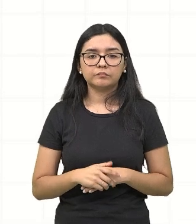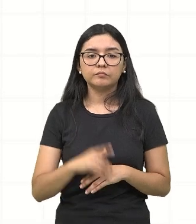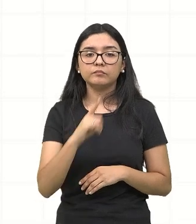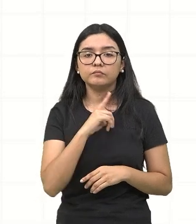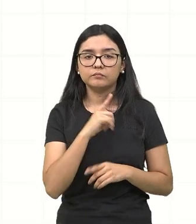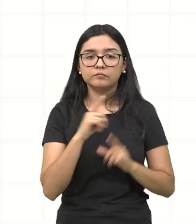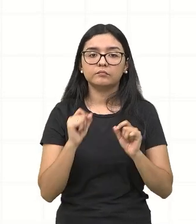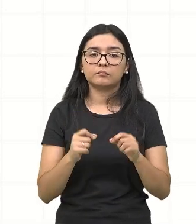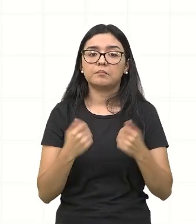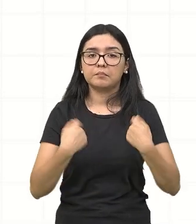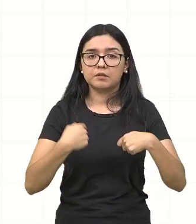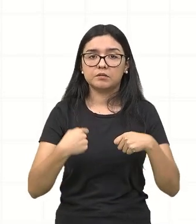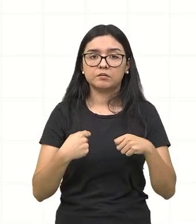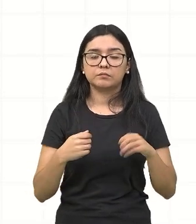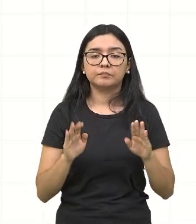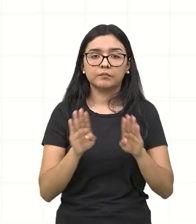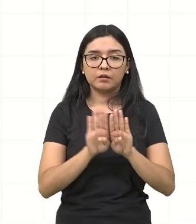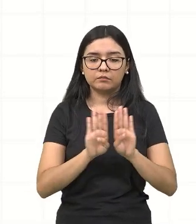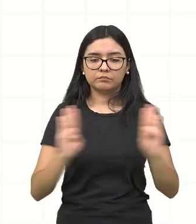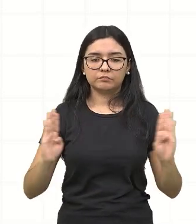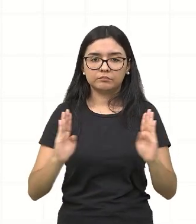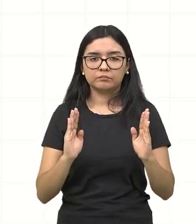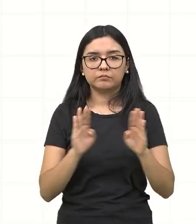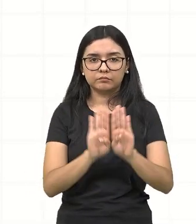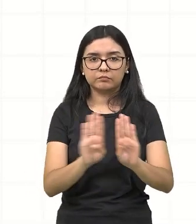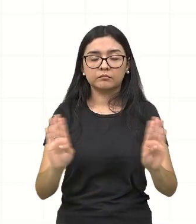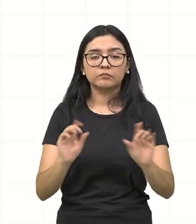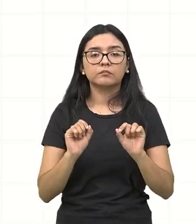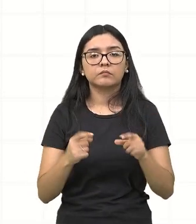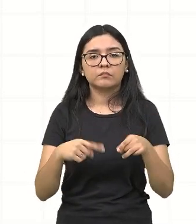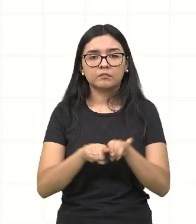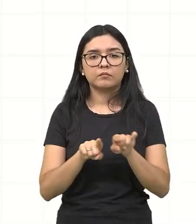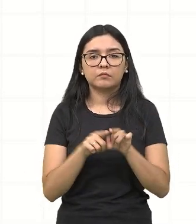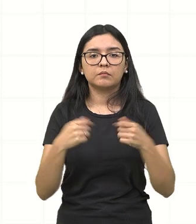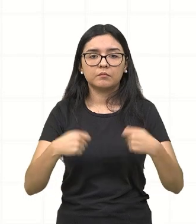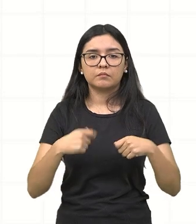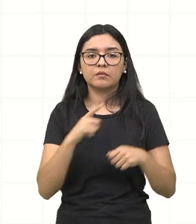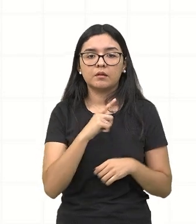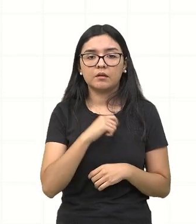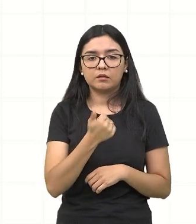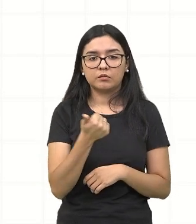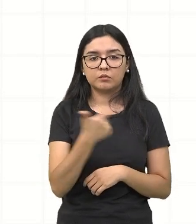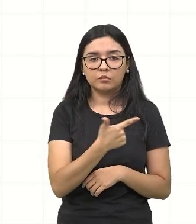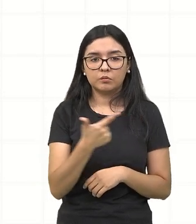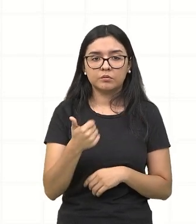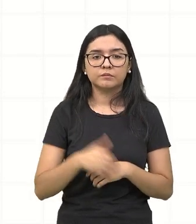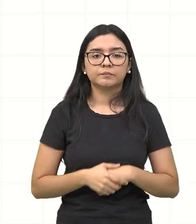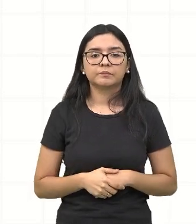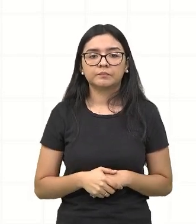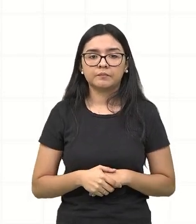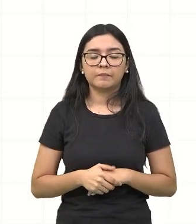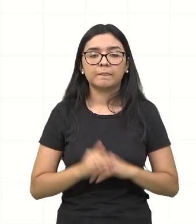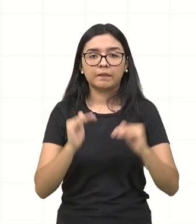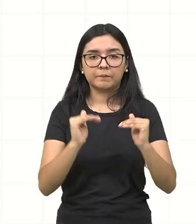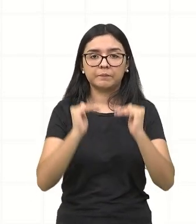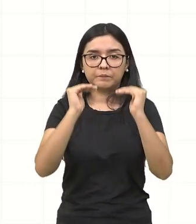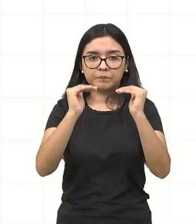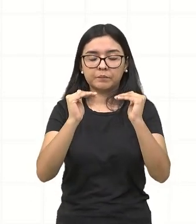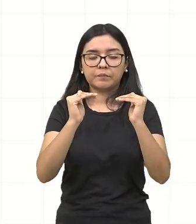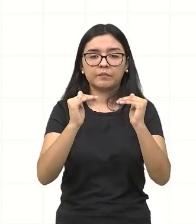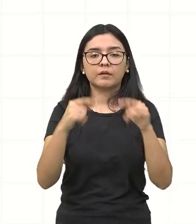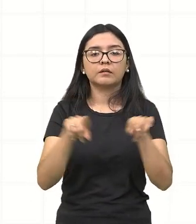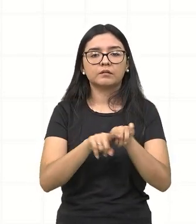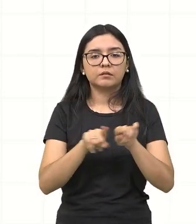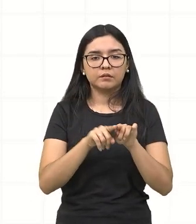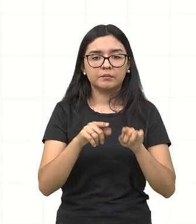parte, seria o meio da caixa, né? Em outras palavras, também nós vamos ter 12. E aqui na parte de cima, para preencher essa